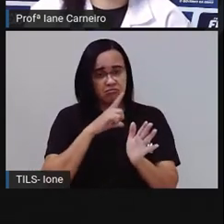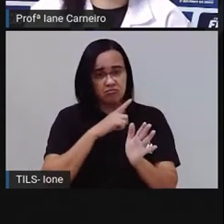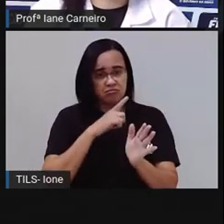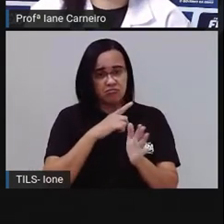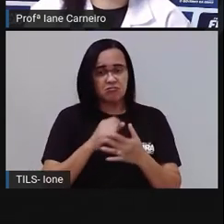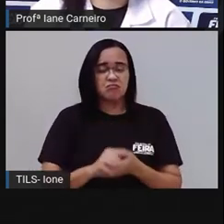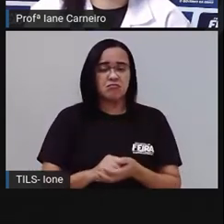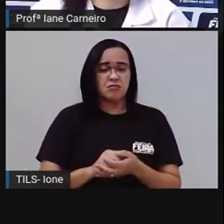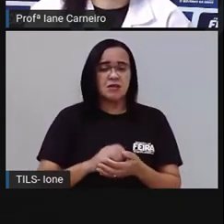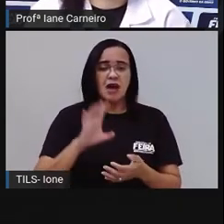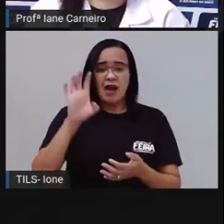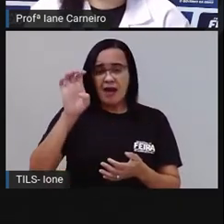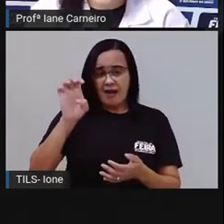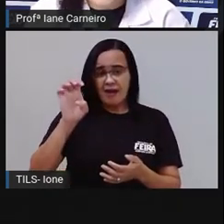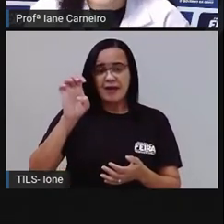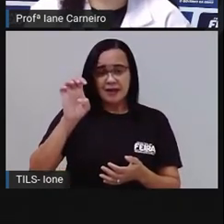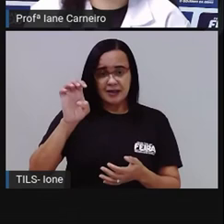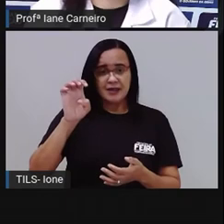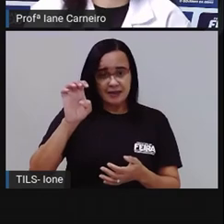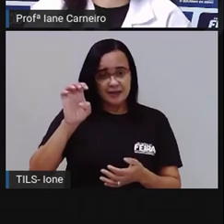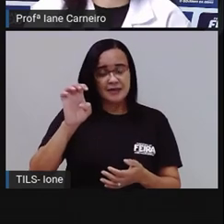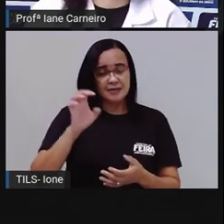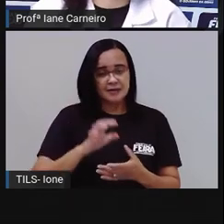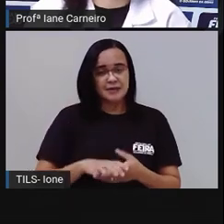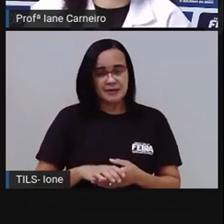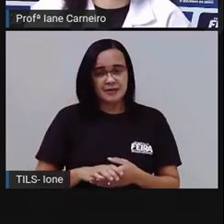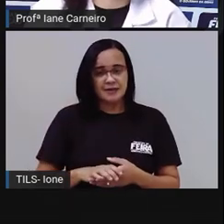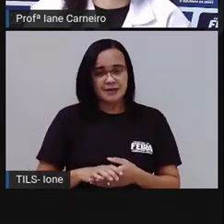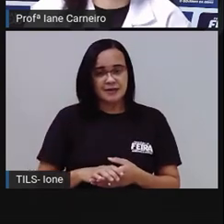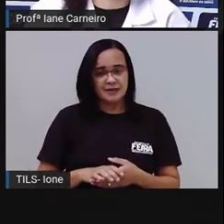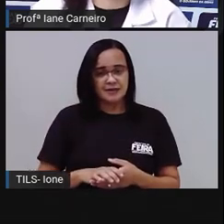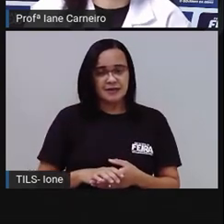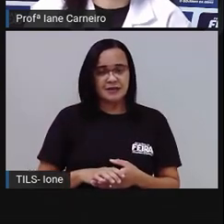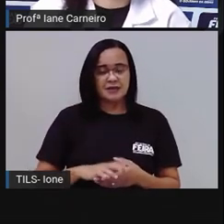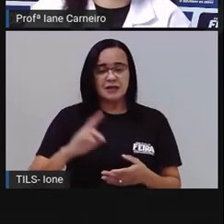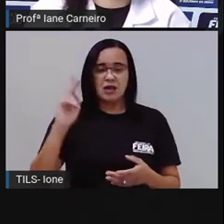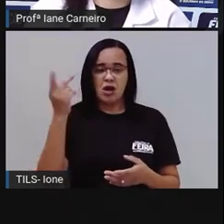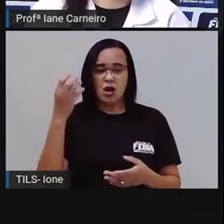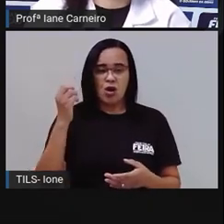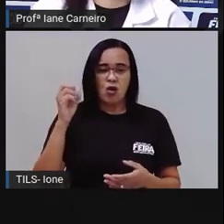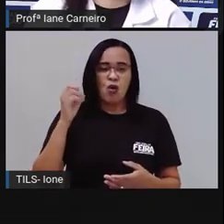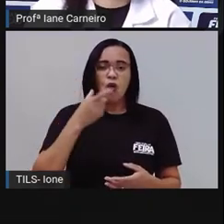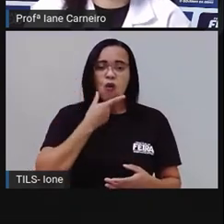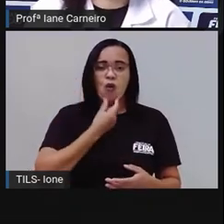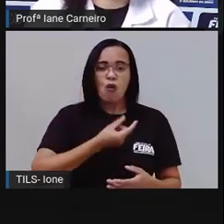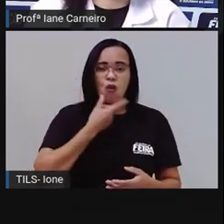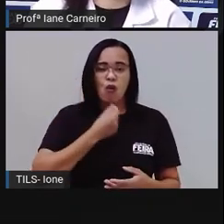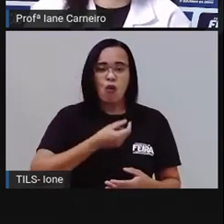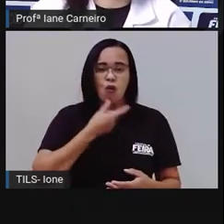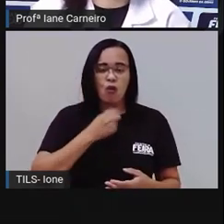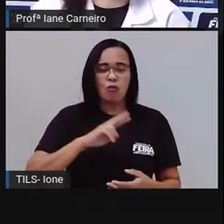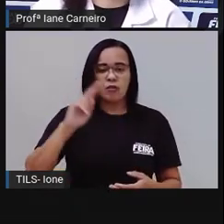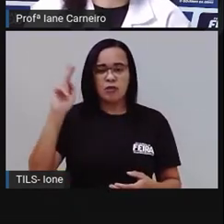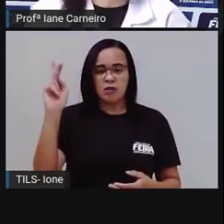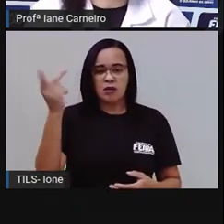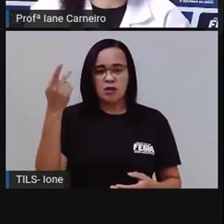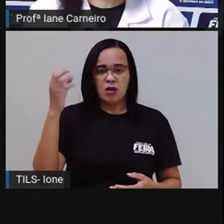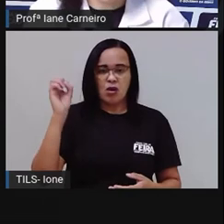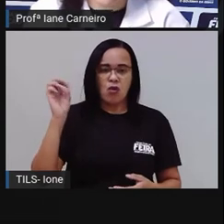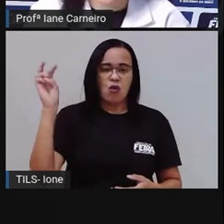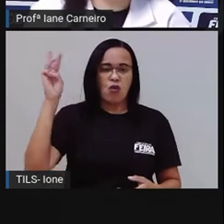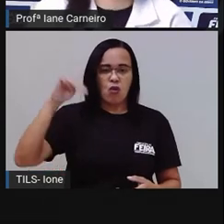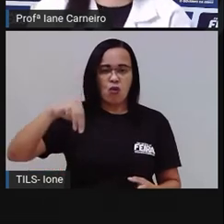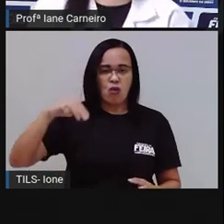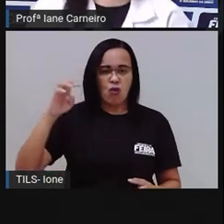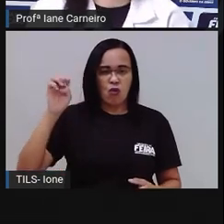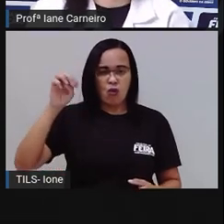é o som que ela vai representar? O E, né? E aqui no caso de homem, ó, o men. A gente não lê H